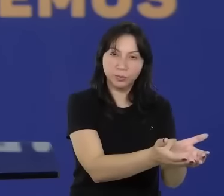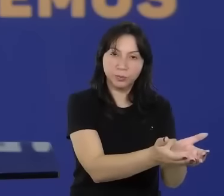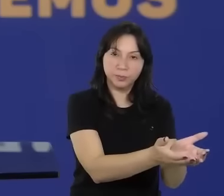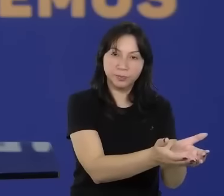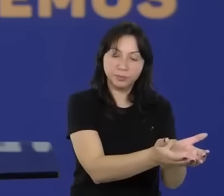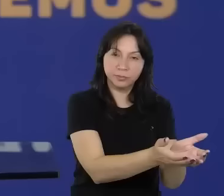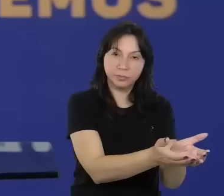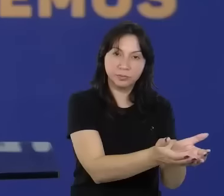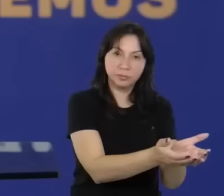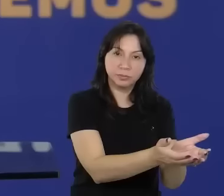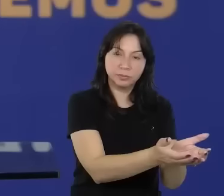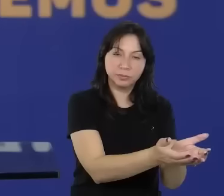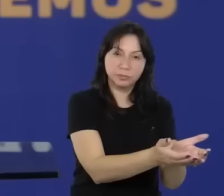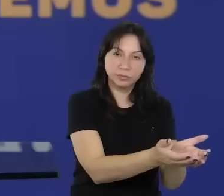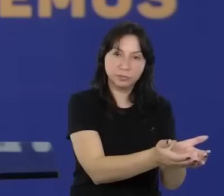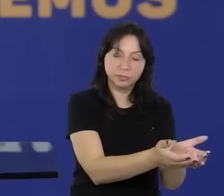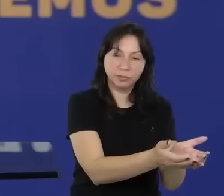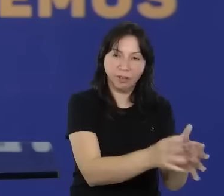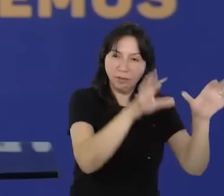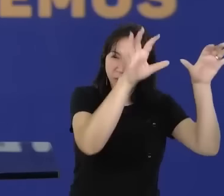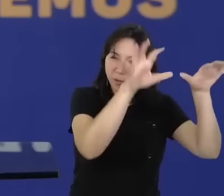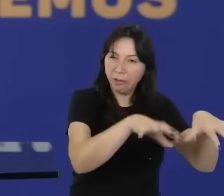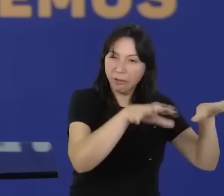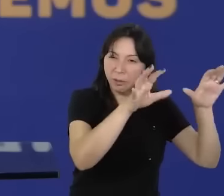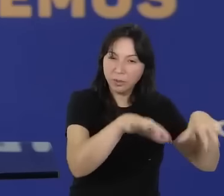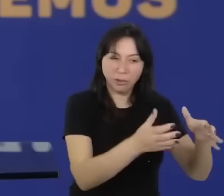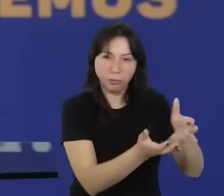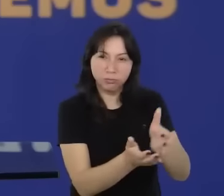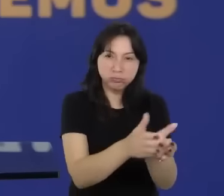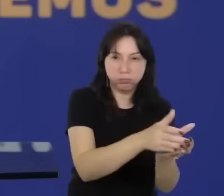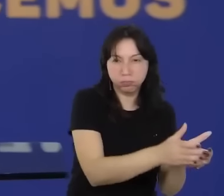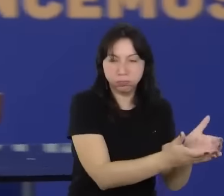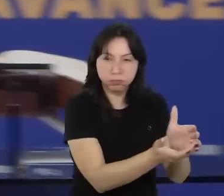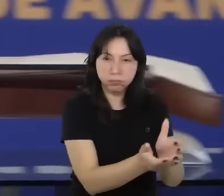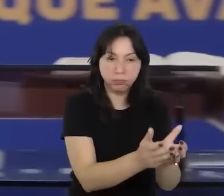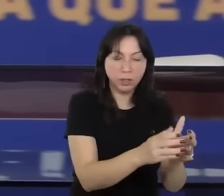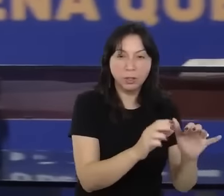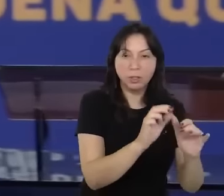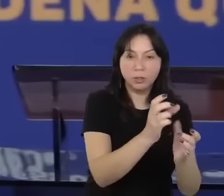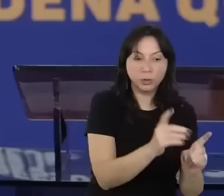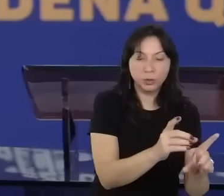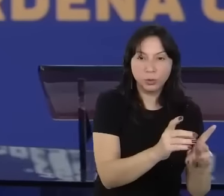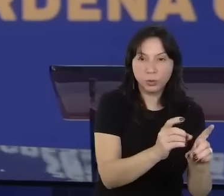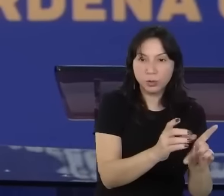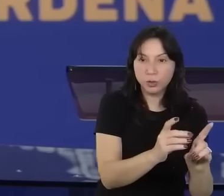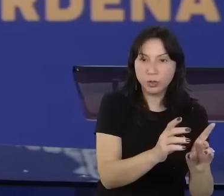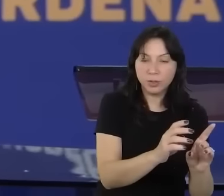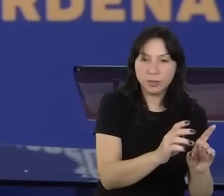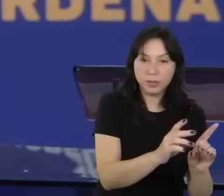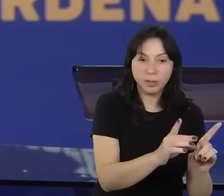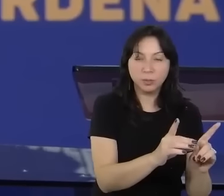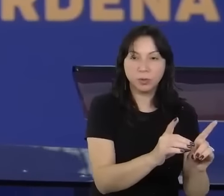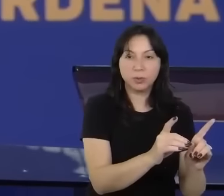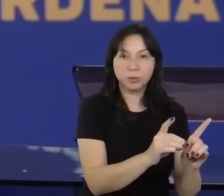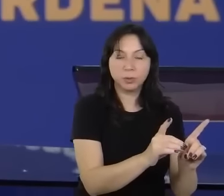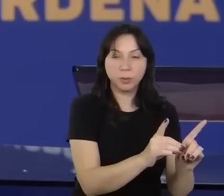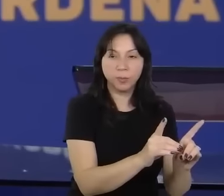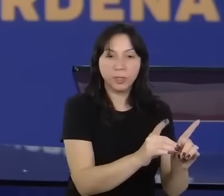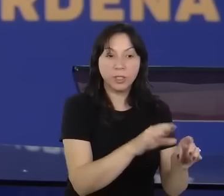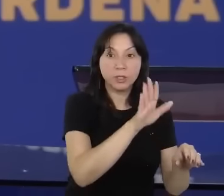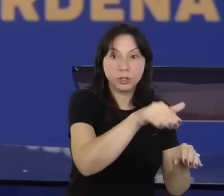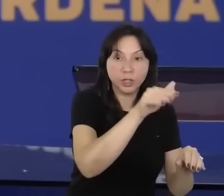a tempestade assolou o barco e os discípulos recorreram a Jesus primeiro Jesus acalmou o